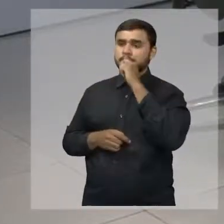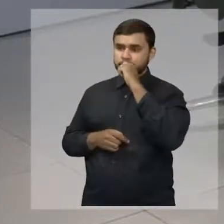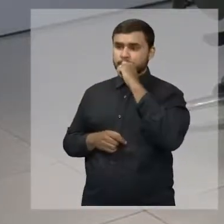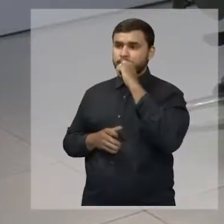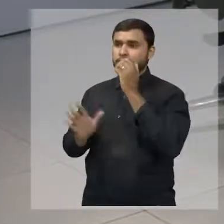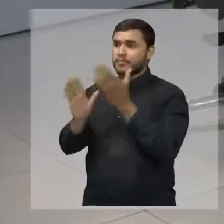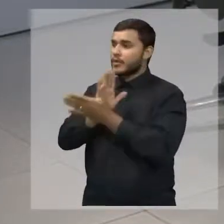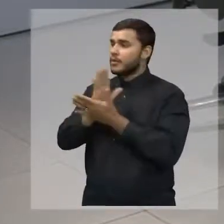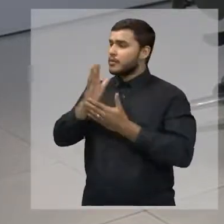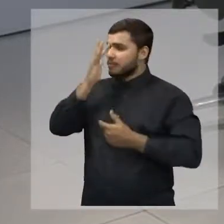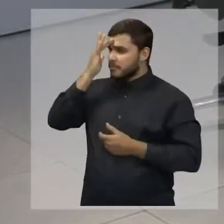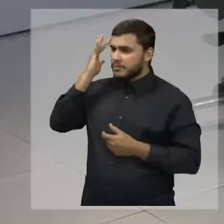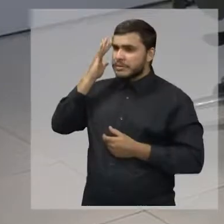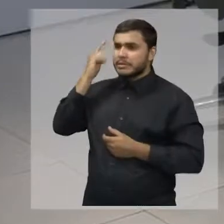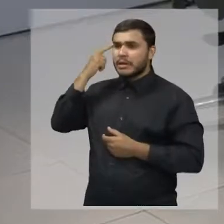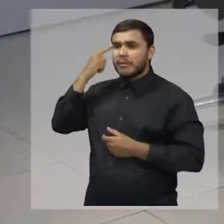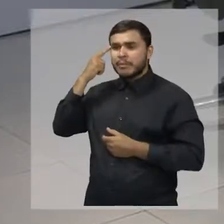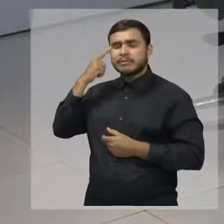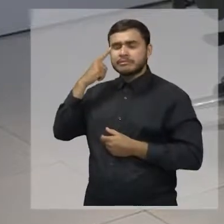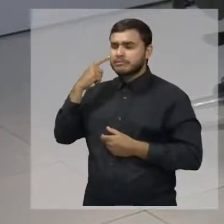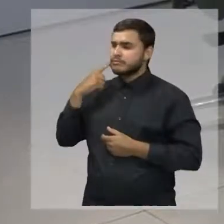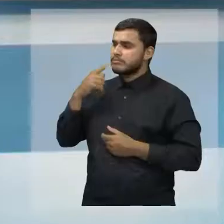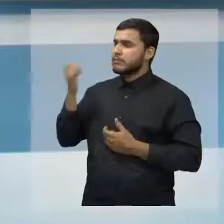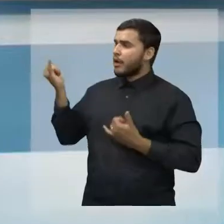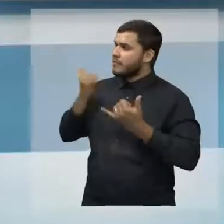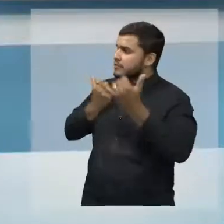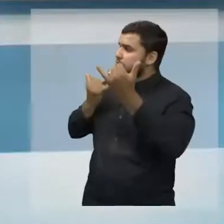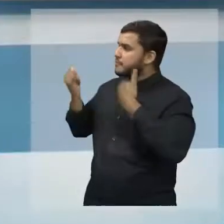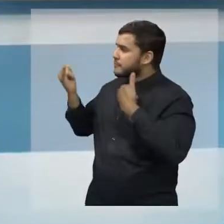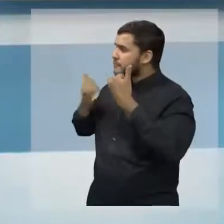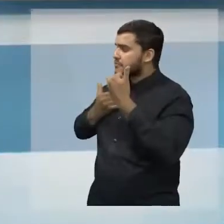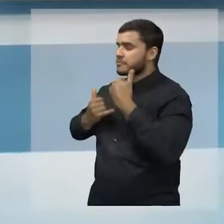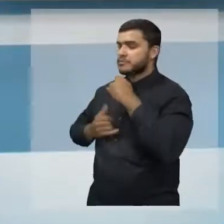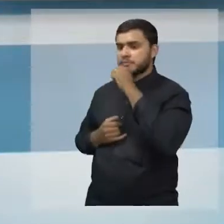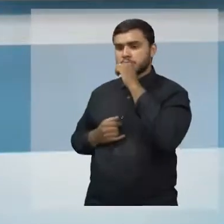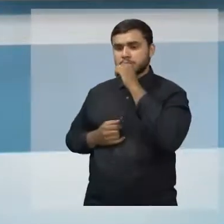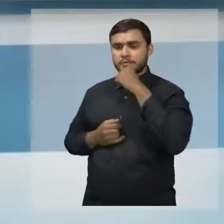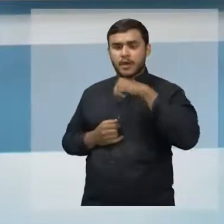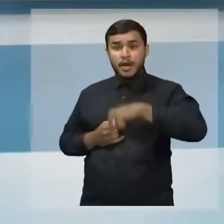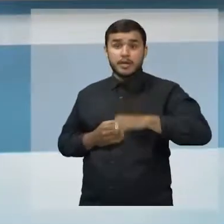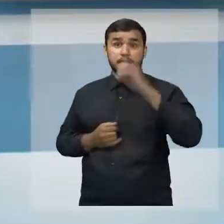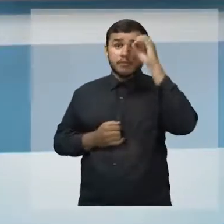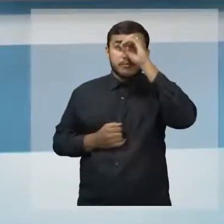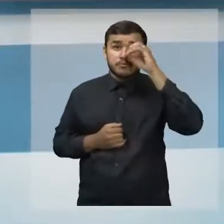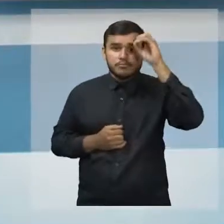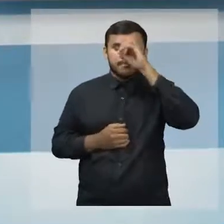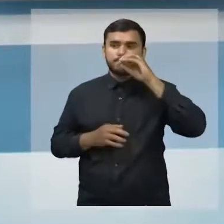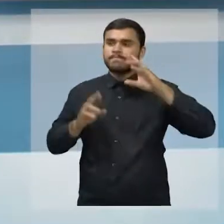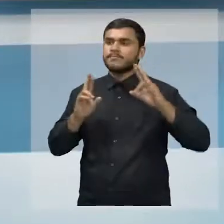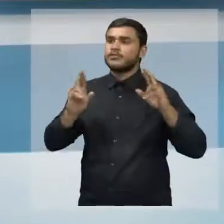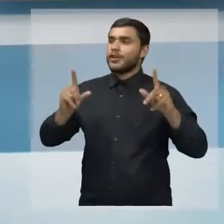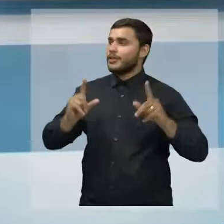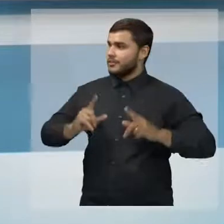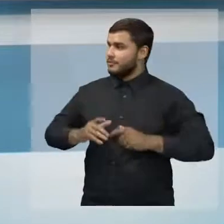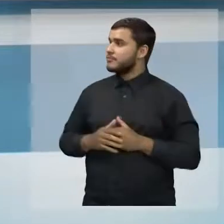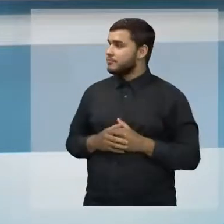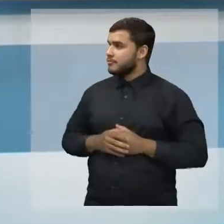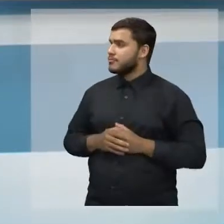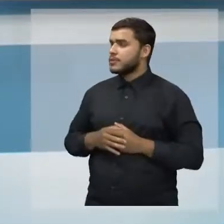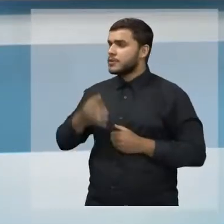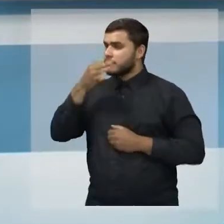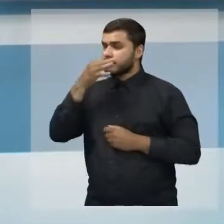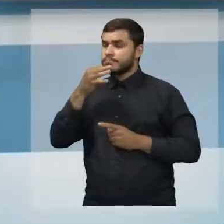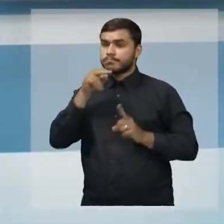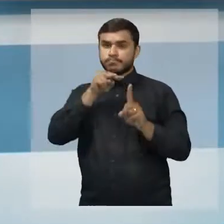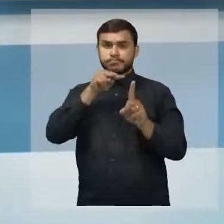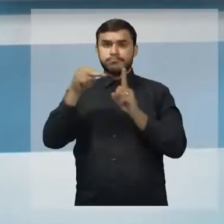abordam e nos dizem, esse é o depoimento que para nós nos envaidece muito, de que a gente reflete sobre outros ângulos que não